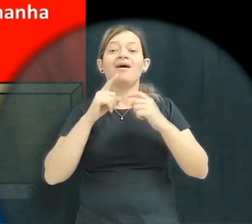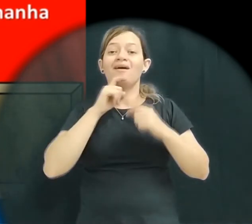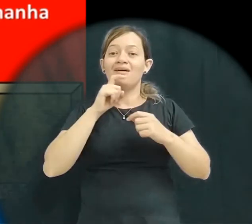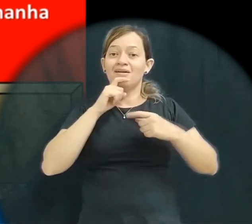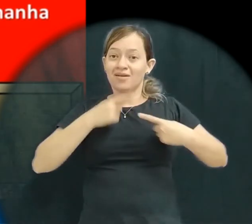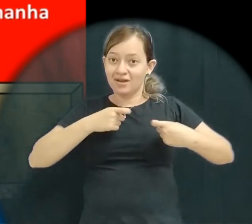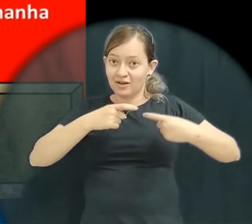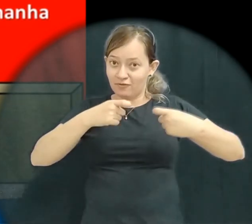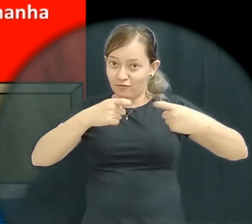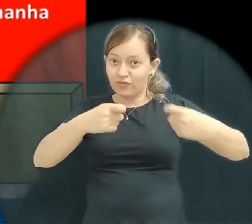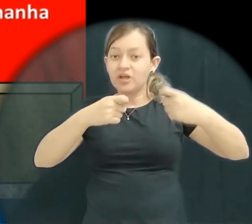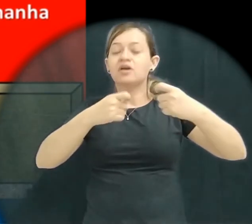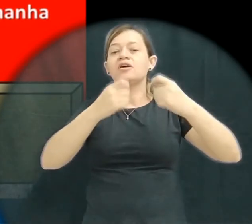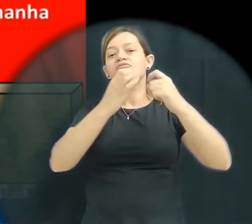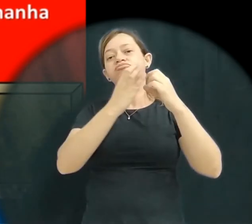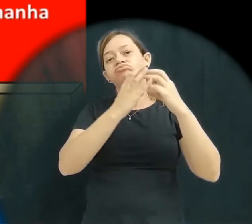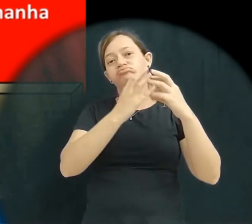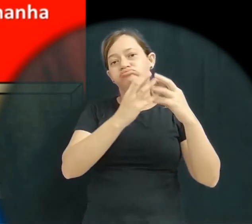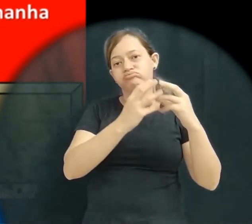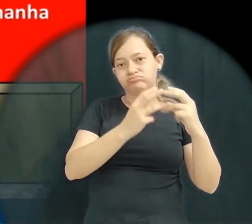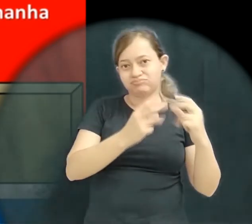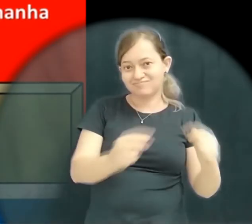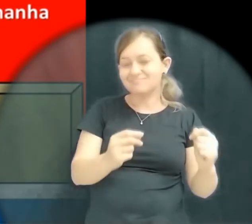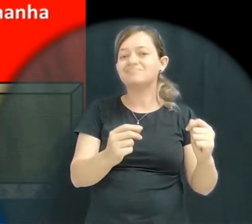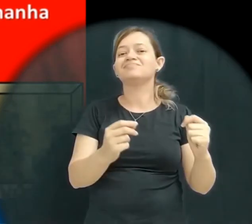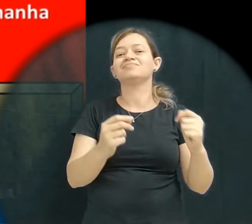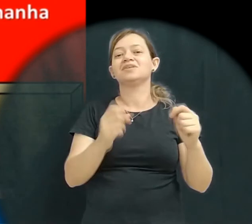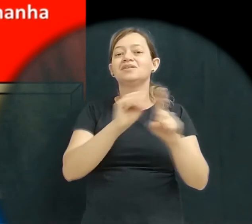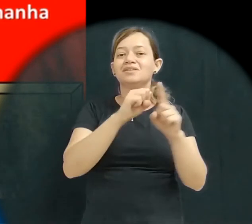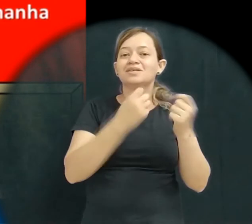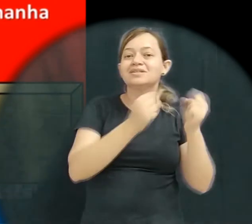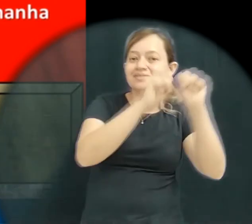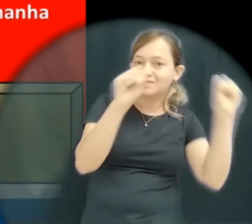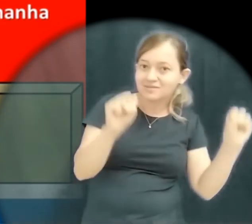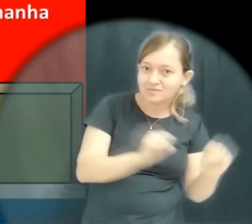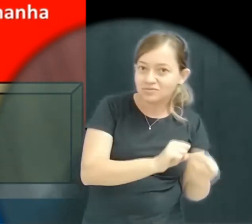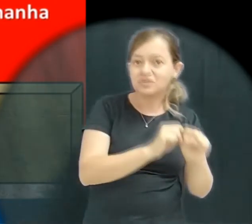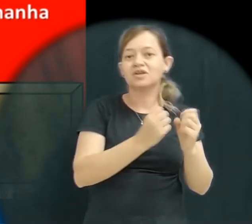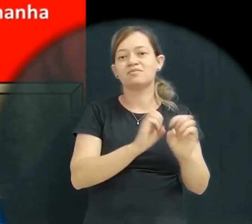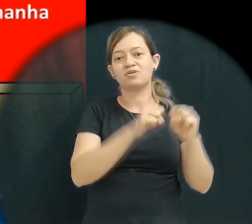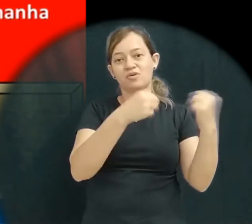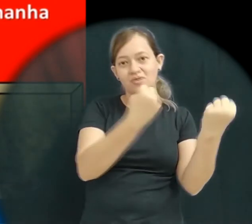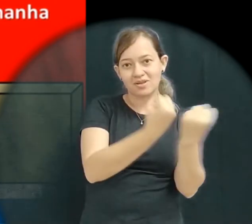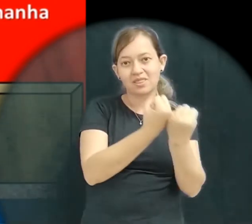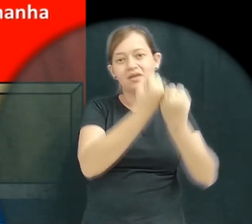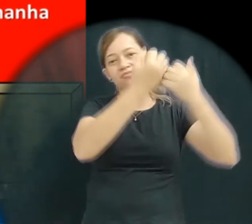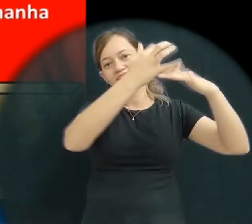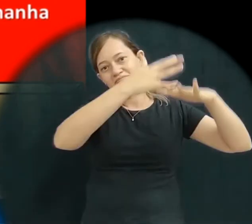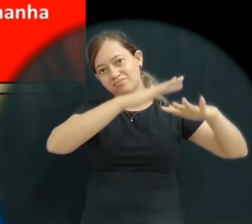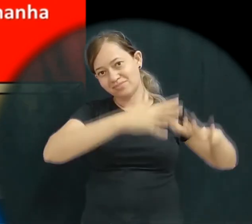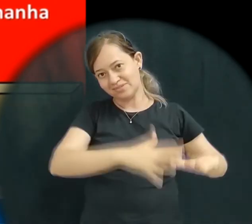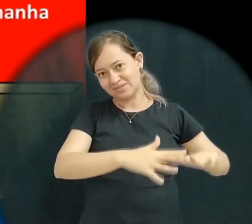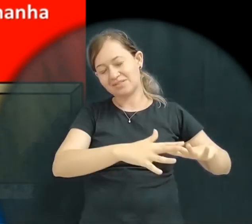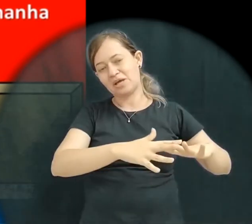a Guerra Fria começou a se extinguir de fato, o colapso do sistema socialista soviético veio à tona